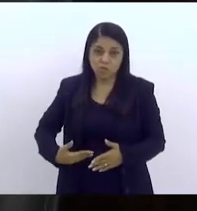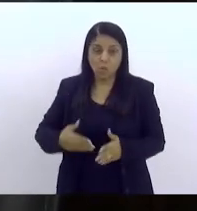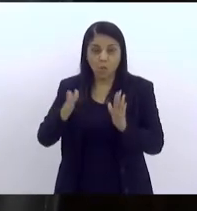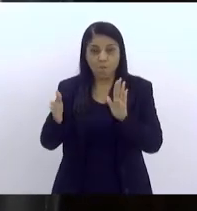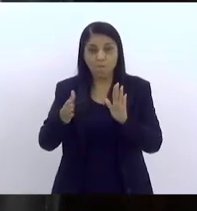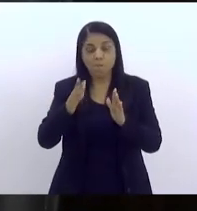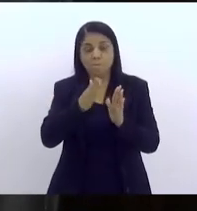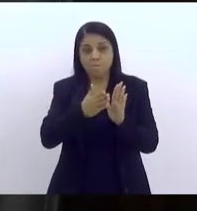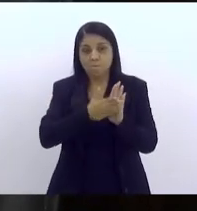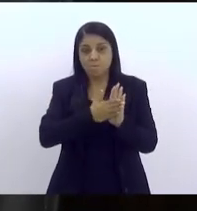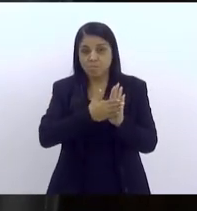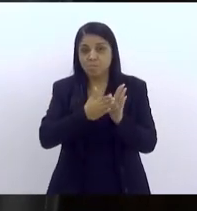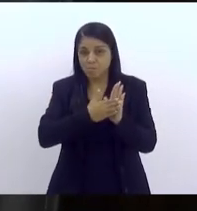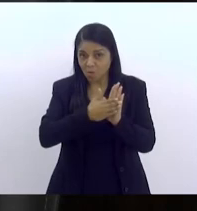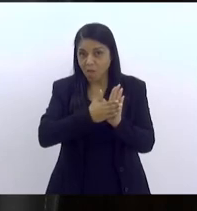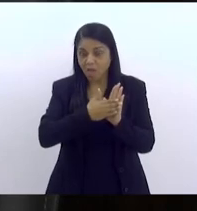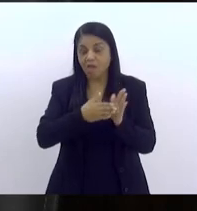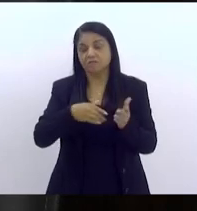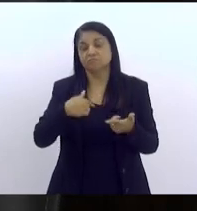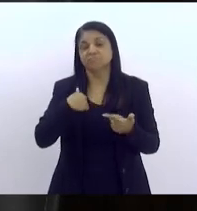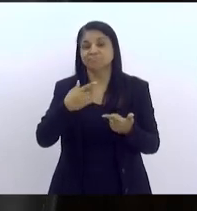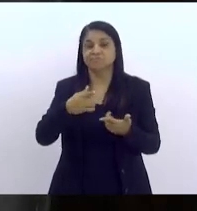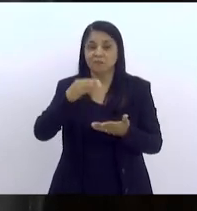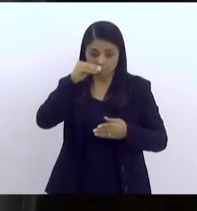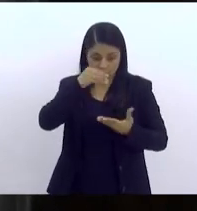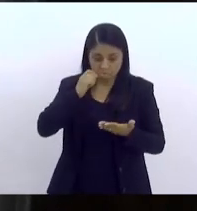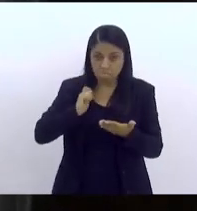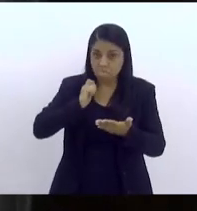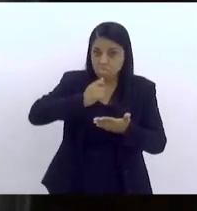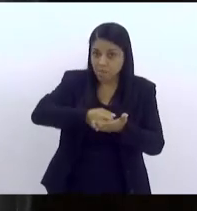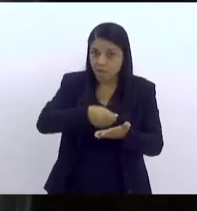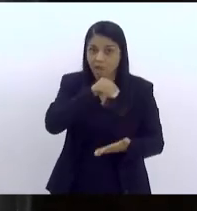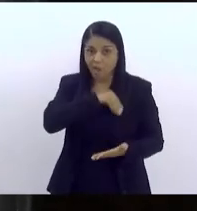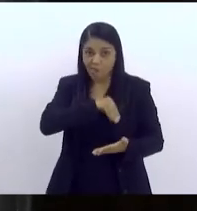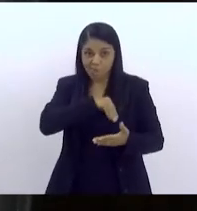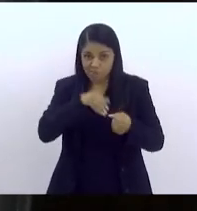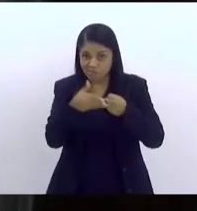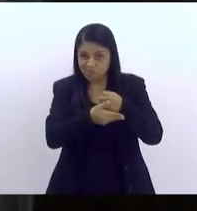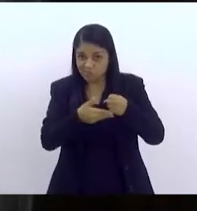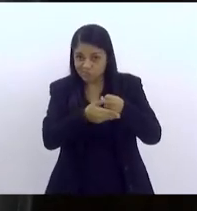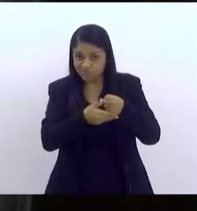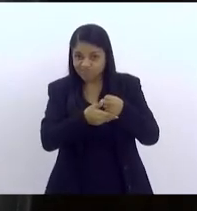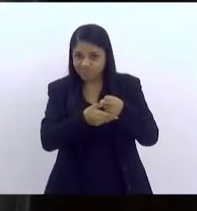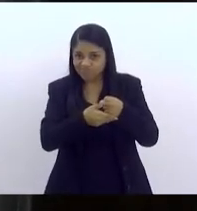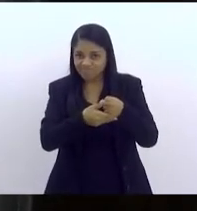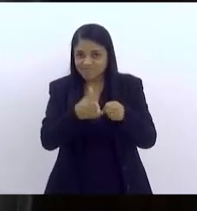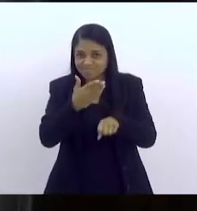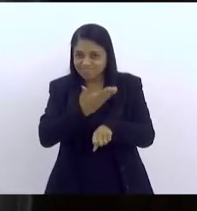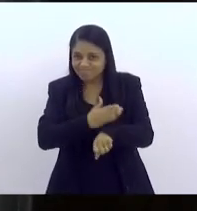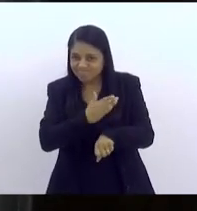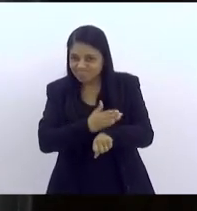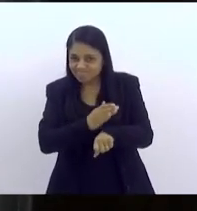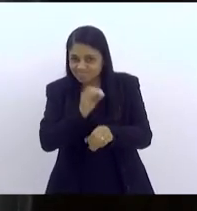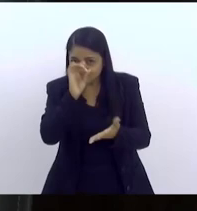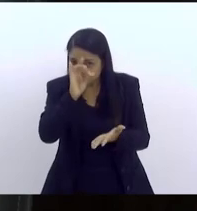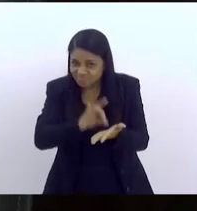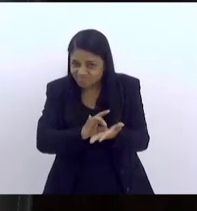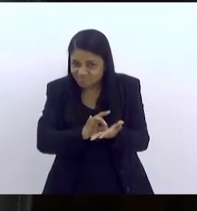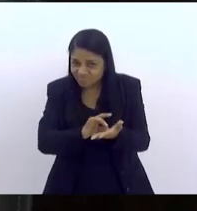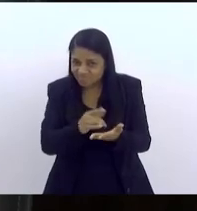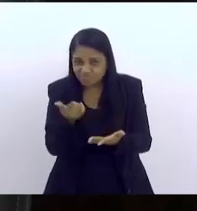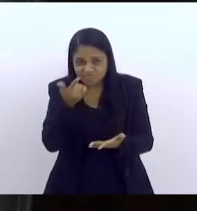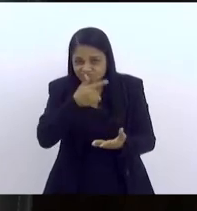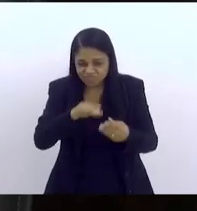aos profissionais de educação e na prática esse piso não alcança nem um texto da categoria